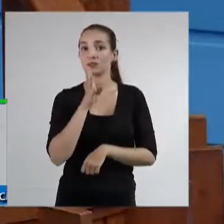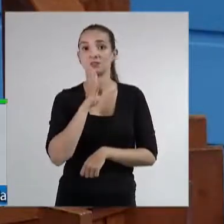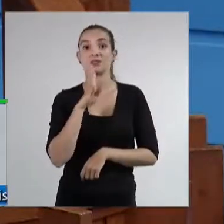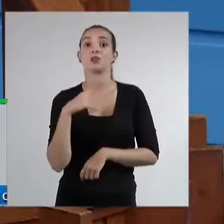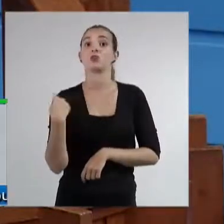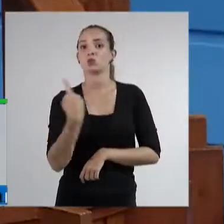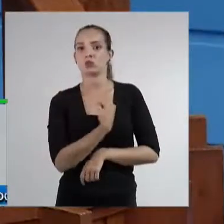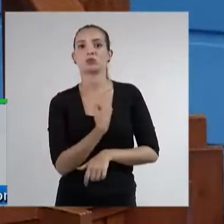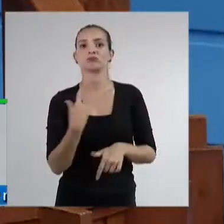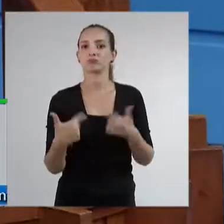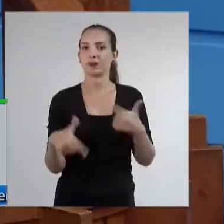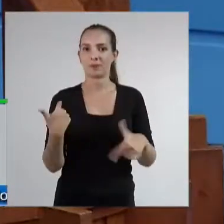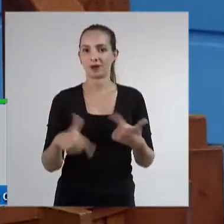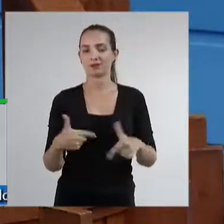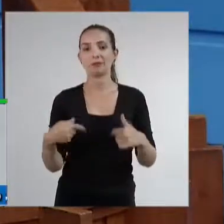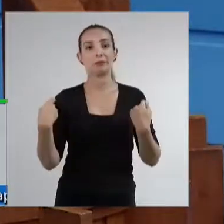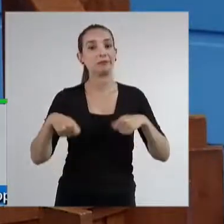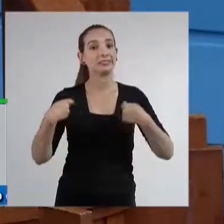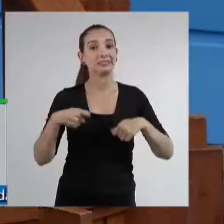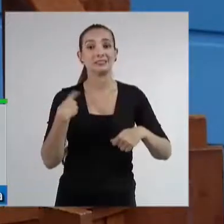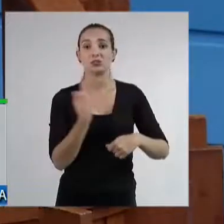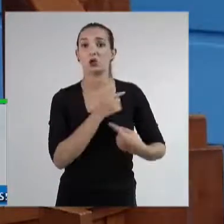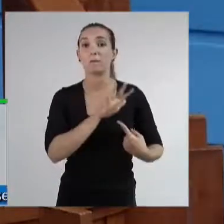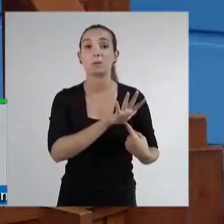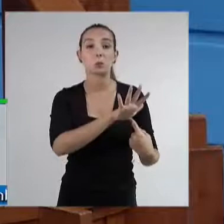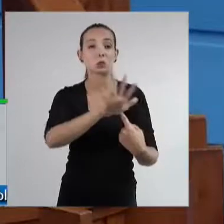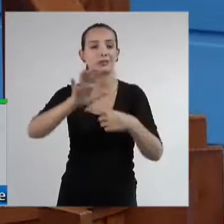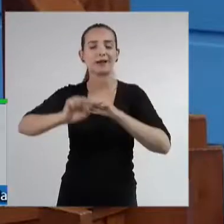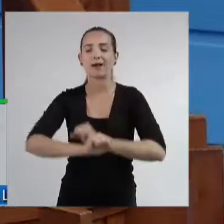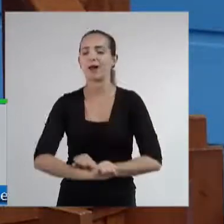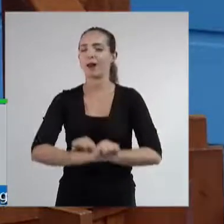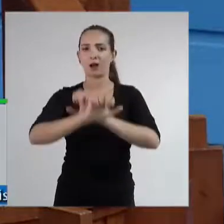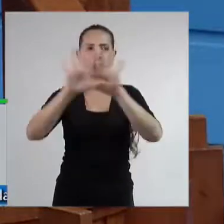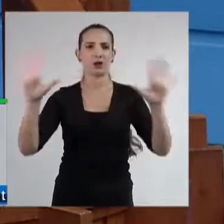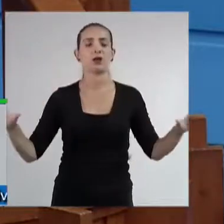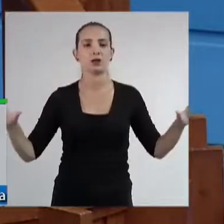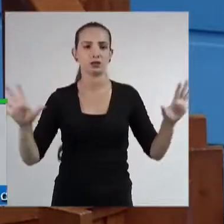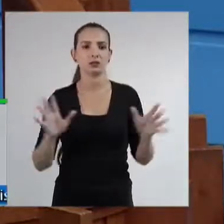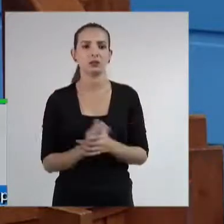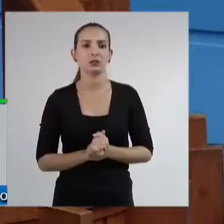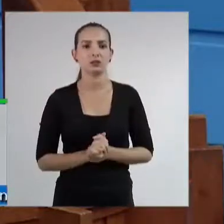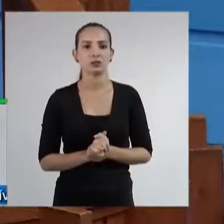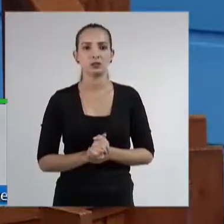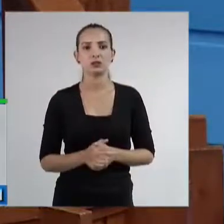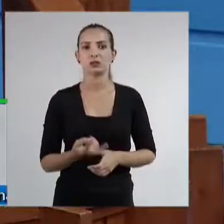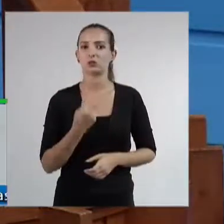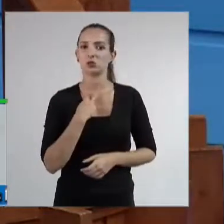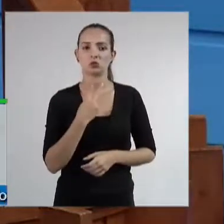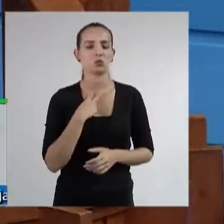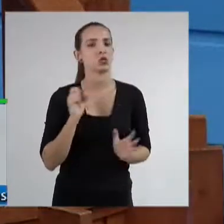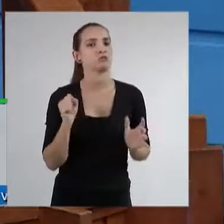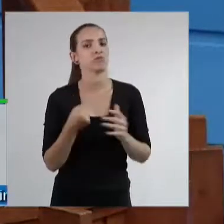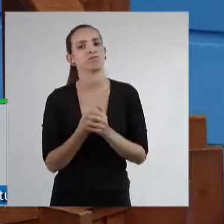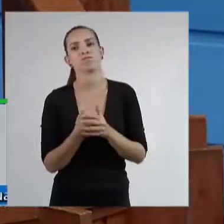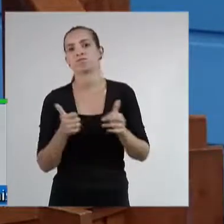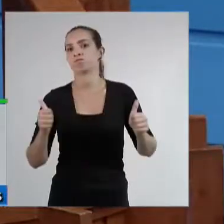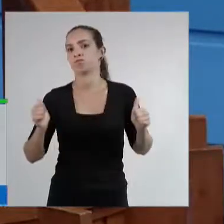Nossa atuação tem que ser transparente. Não podemos escamotear, não podemos esconder.